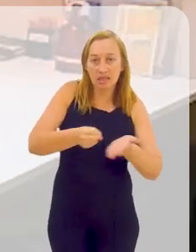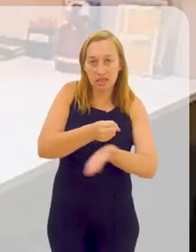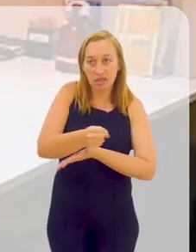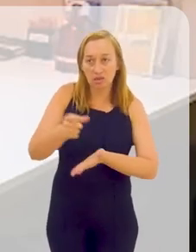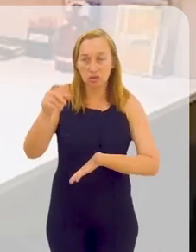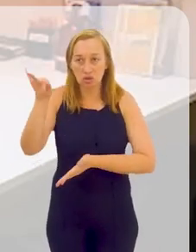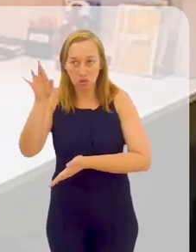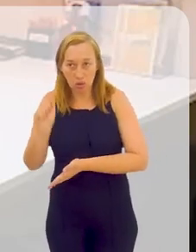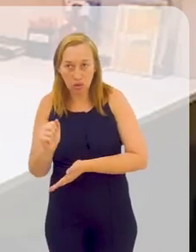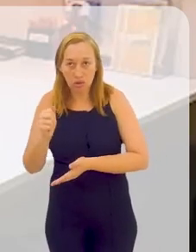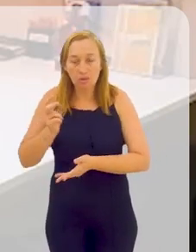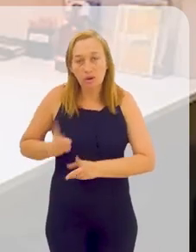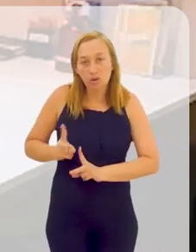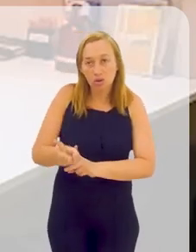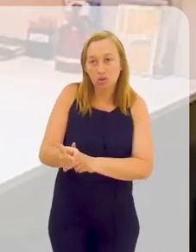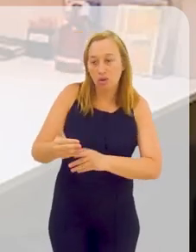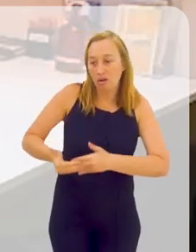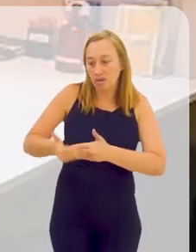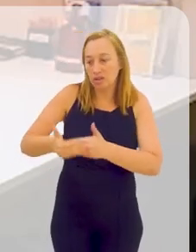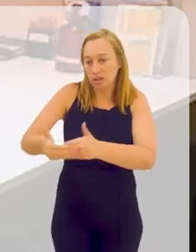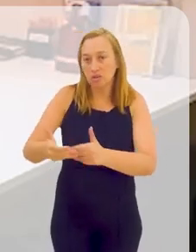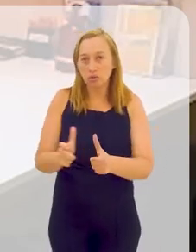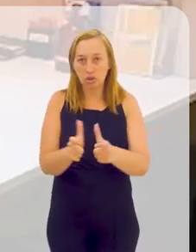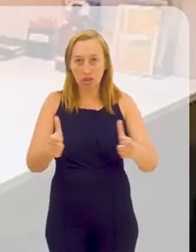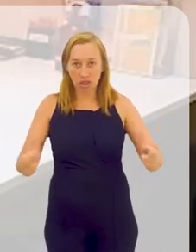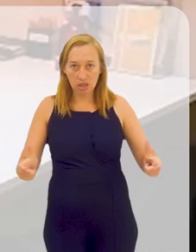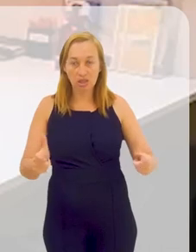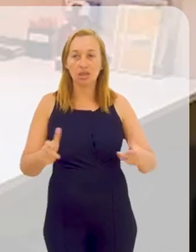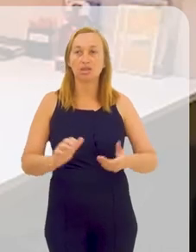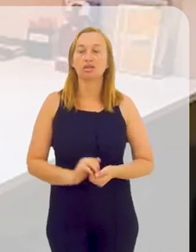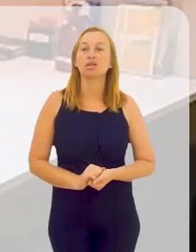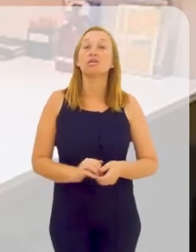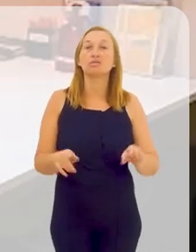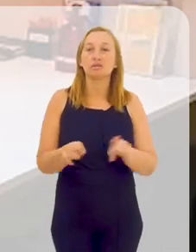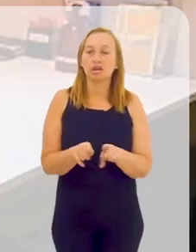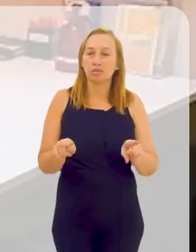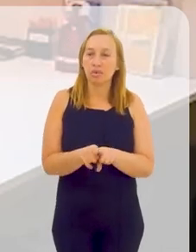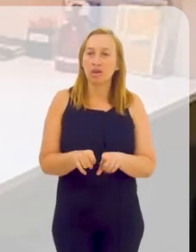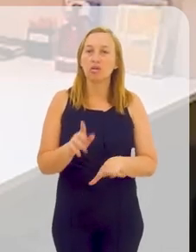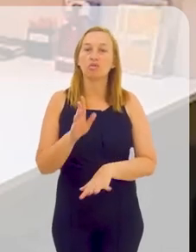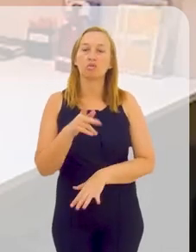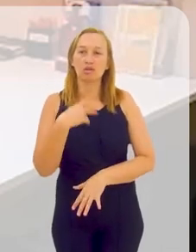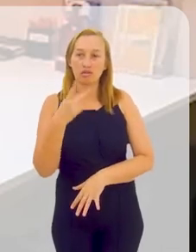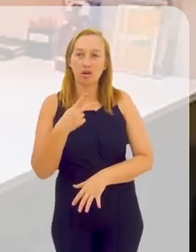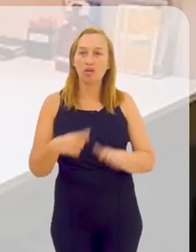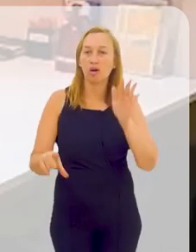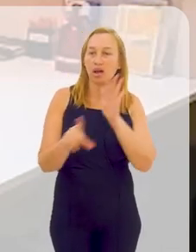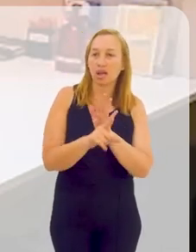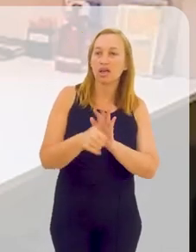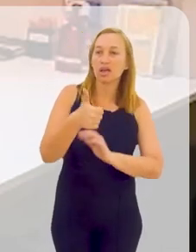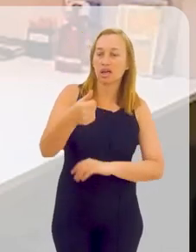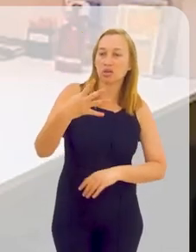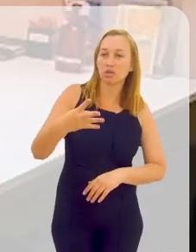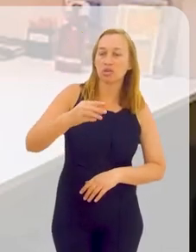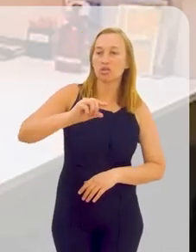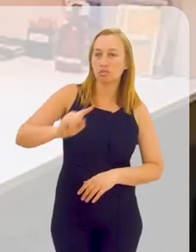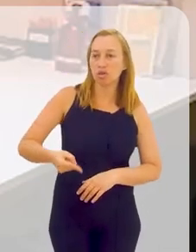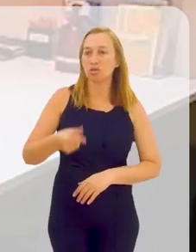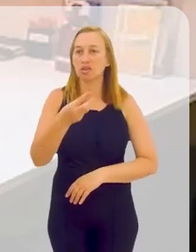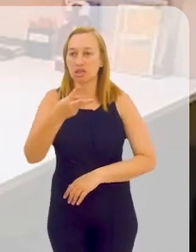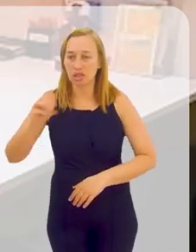essa base sólida para o setor continua avançando e crescendo garantem também como foi o caso da lei